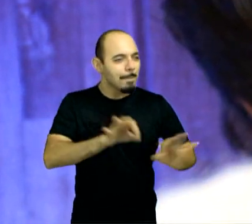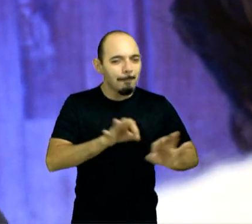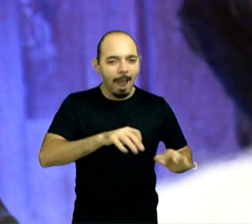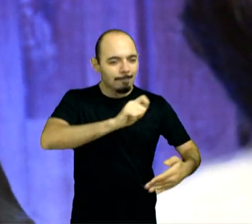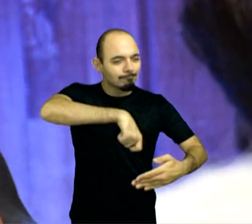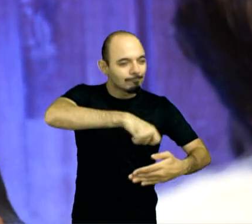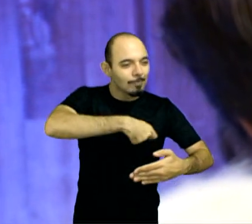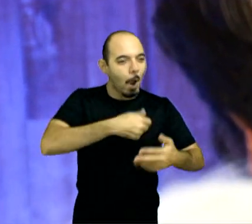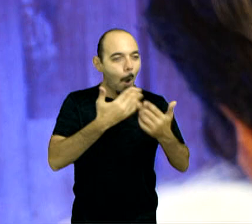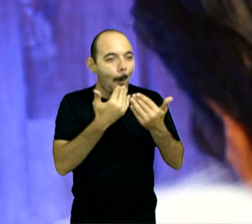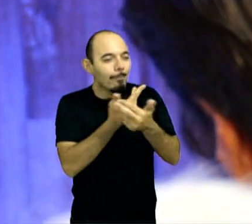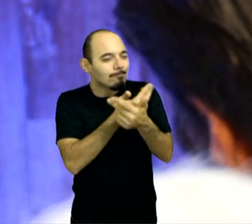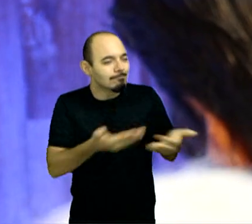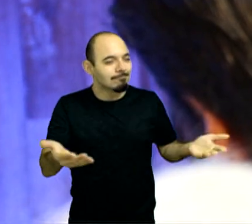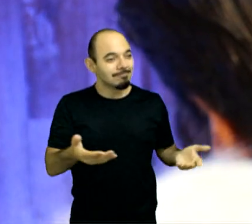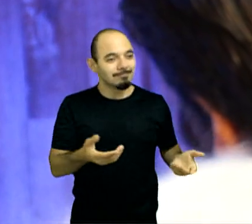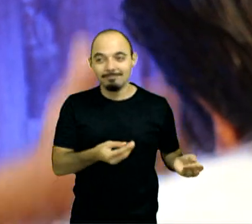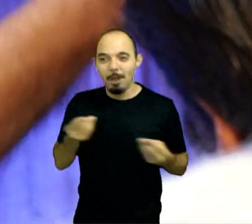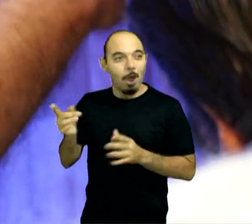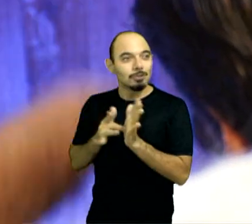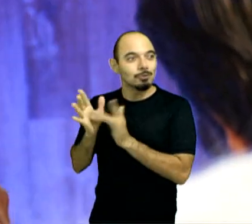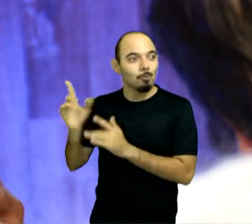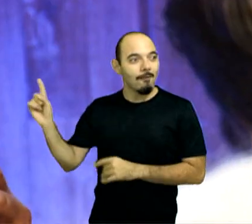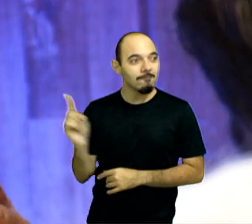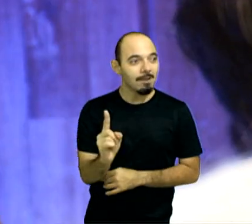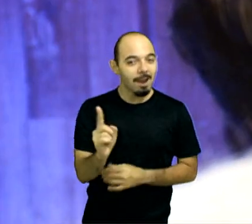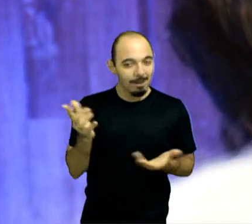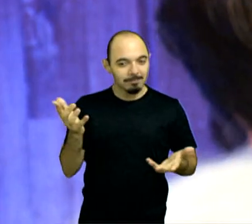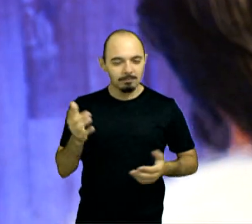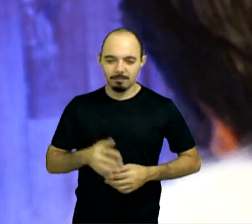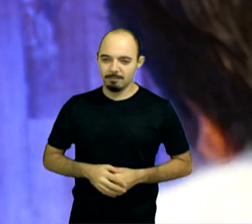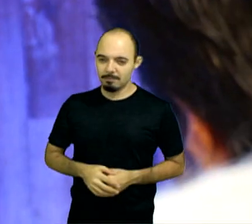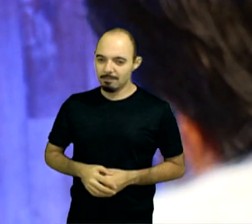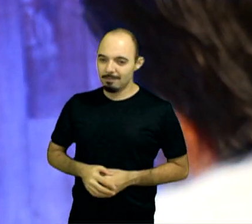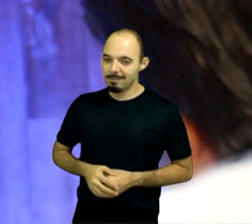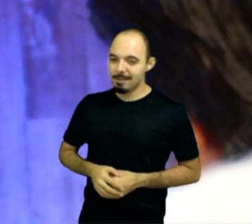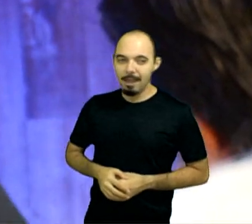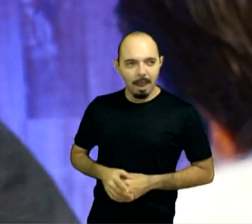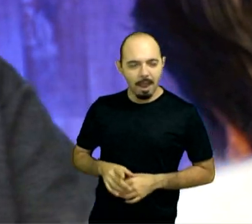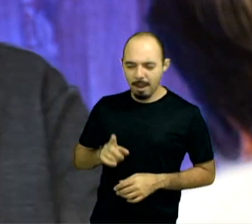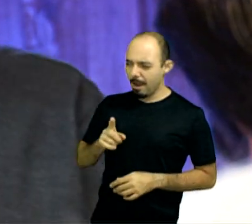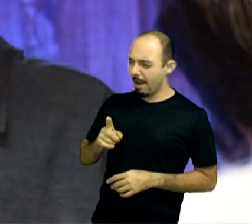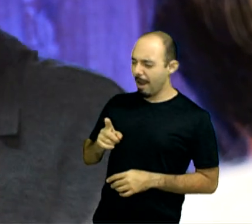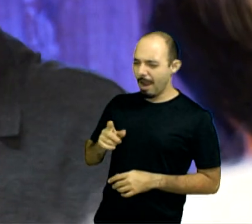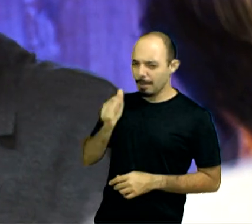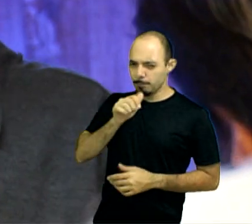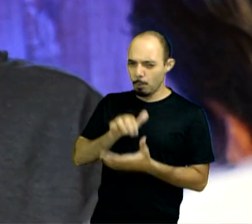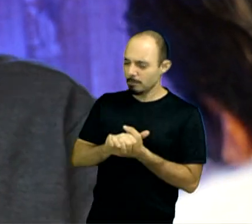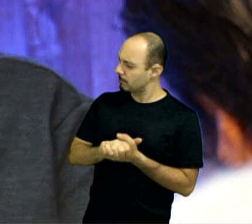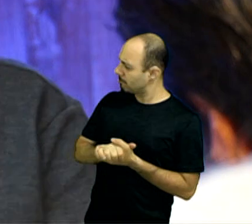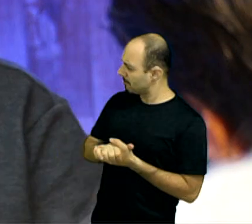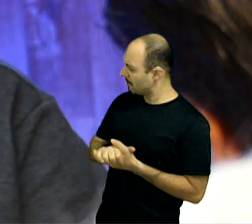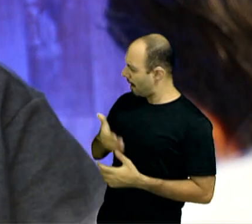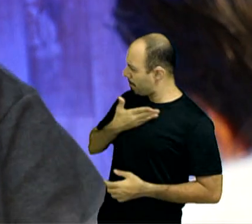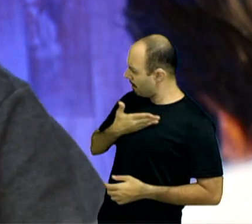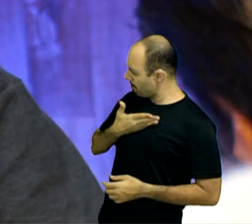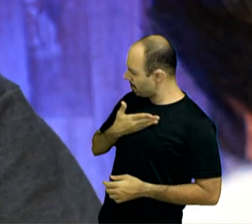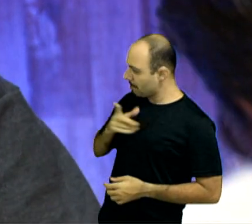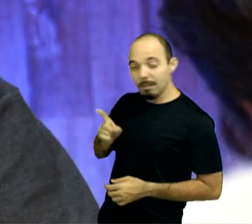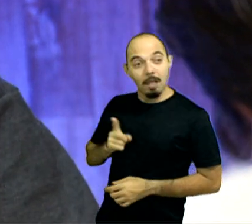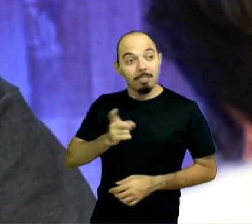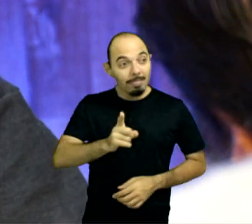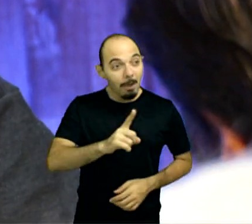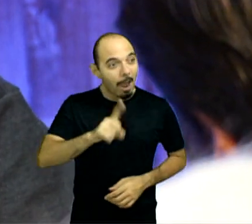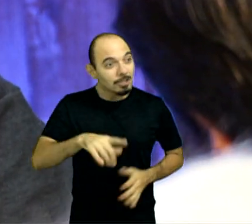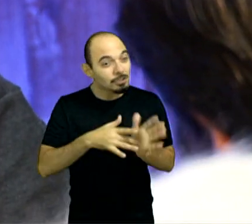Seu amigo? Não, conheci ele agora ali na esquina. Ele está debaixo da árvore, eu estava em cima. E quantos